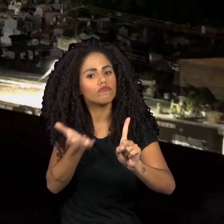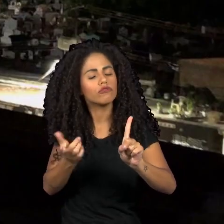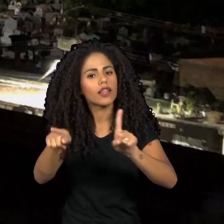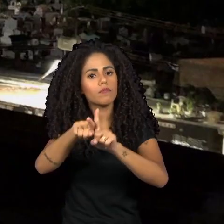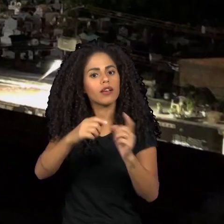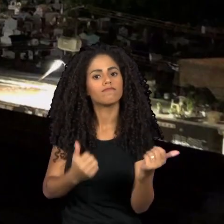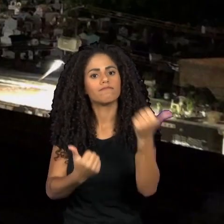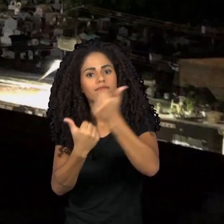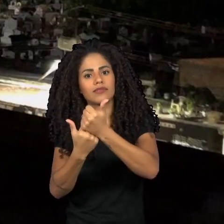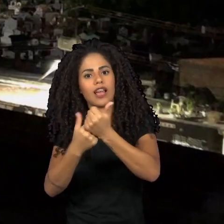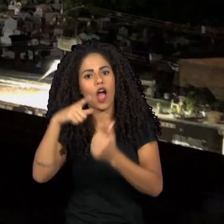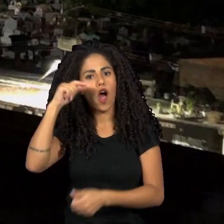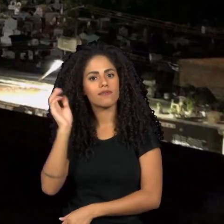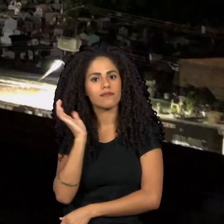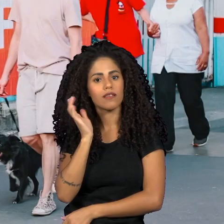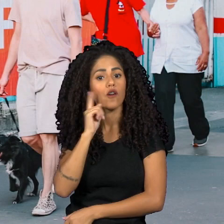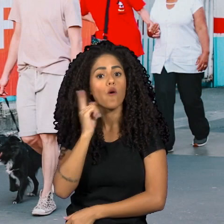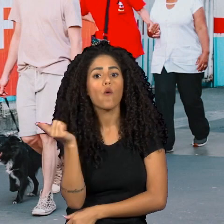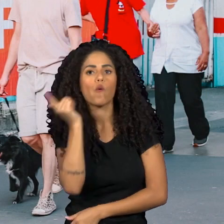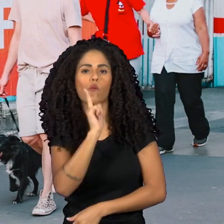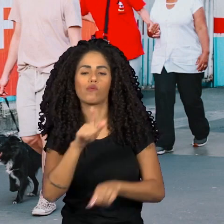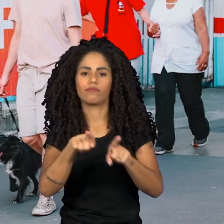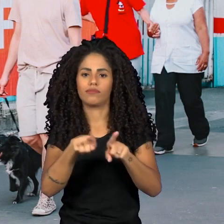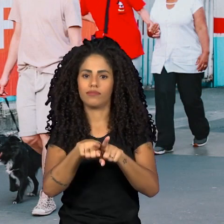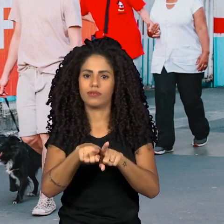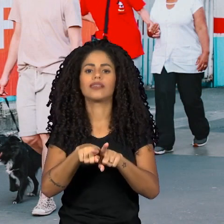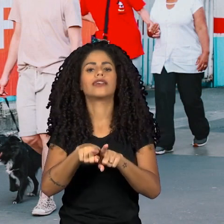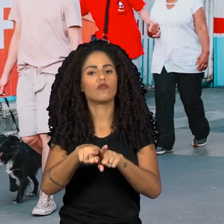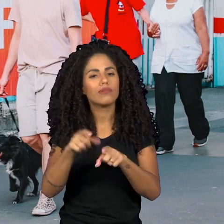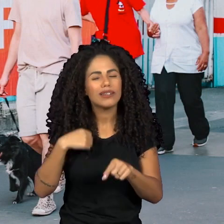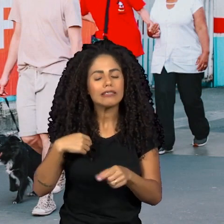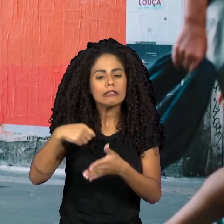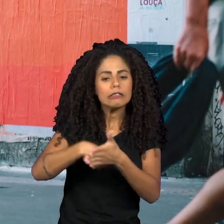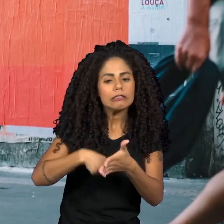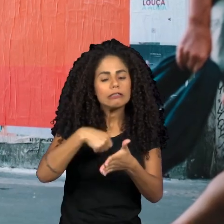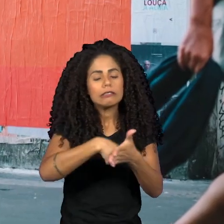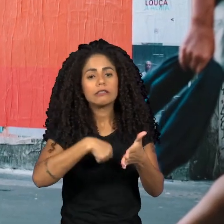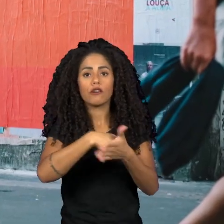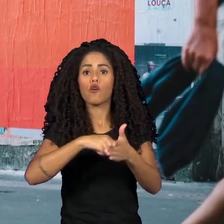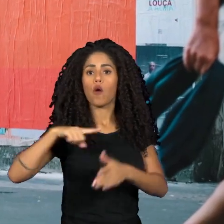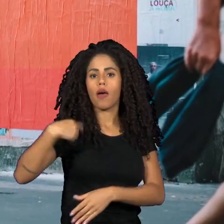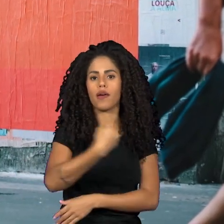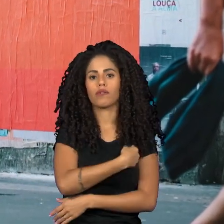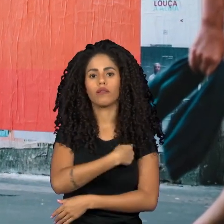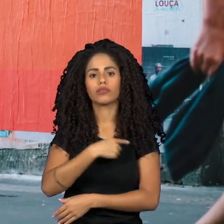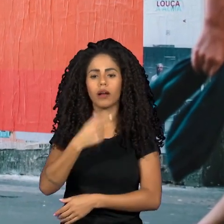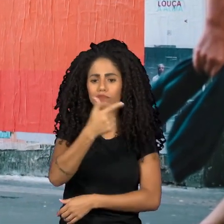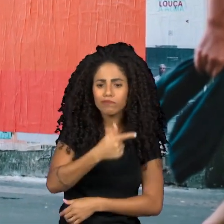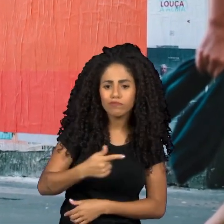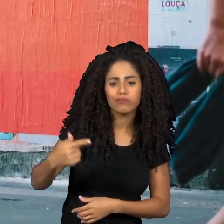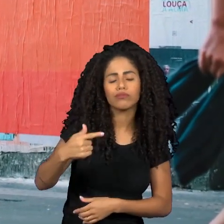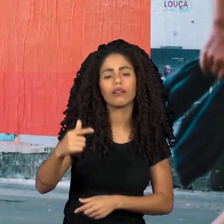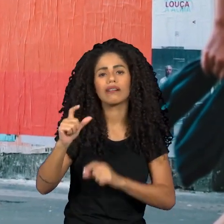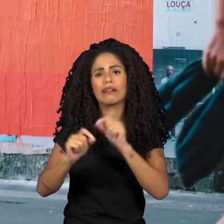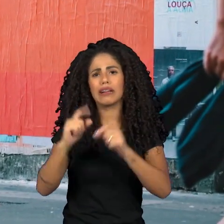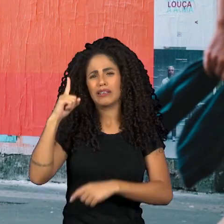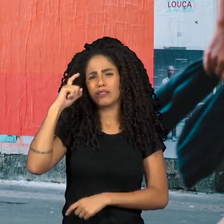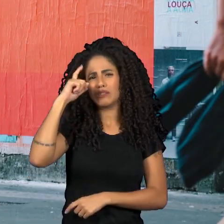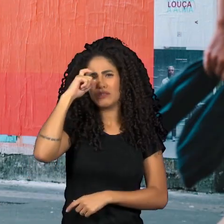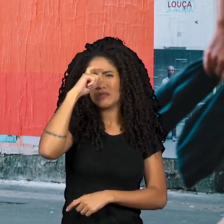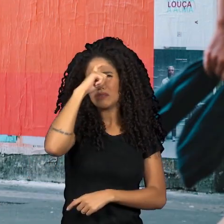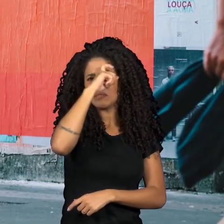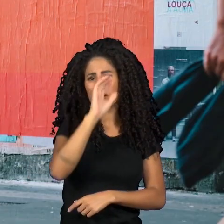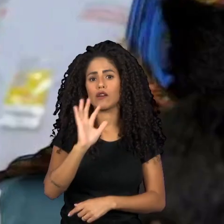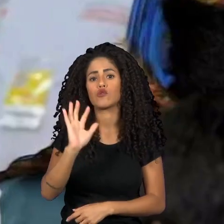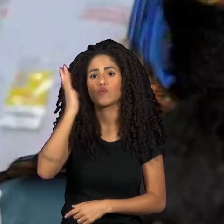para a gente um precedente muito dolorido, né? A gente teve essa última semana uma perca irreparável